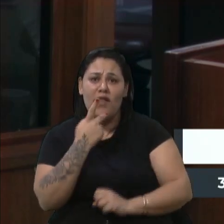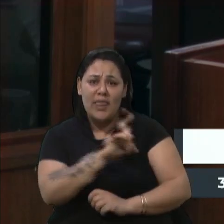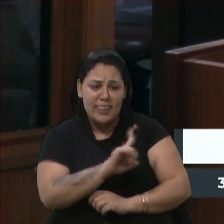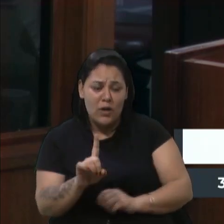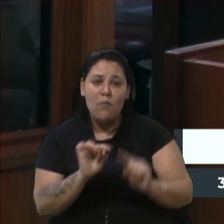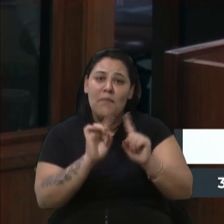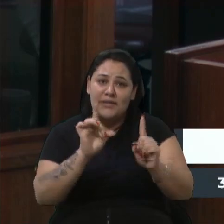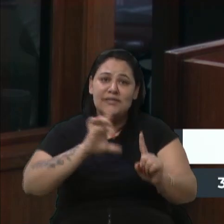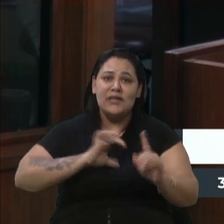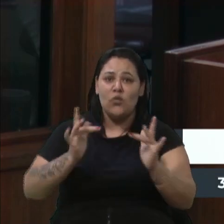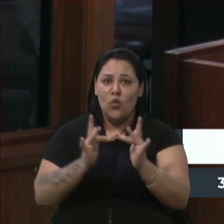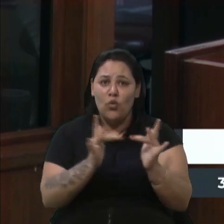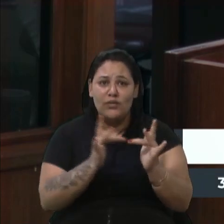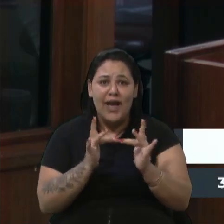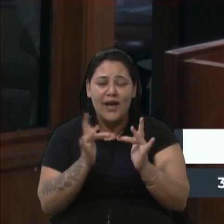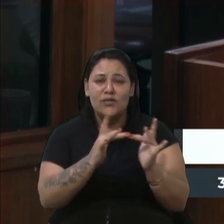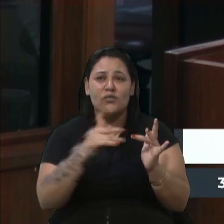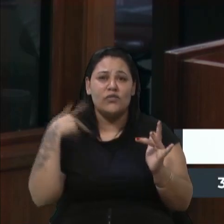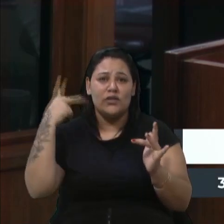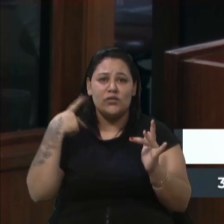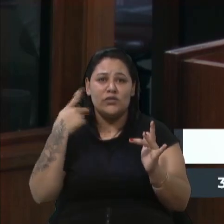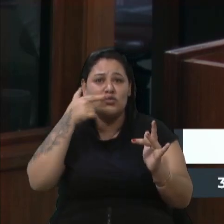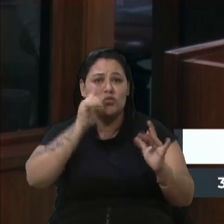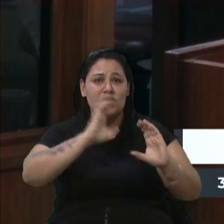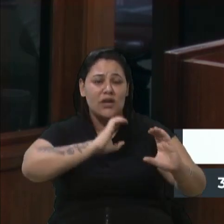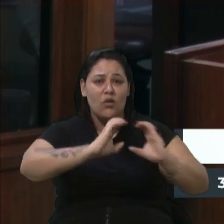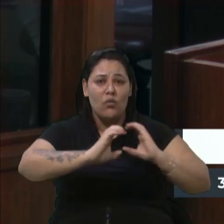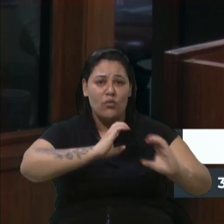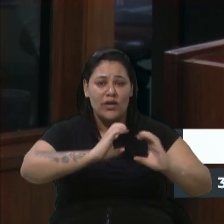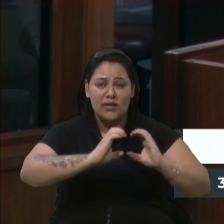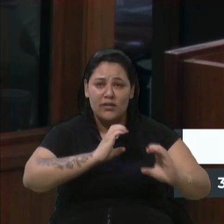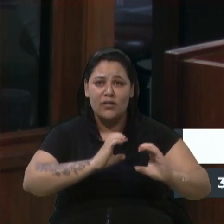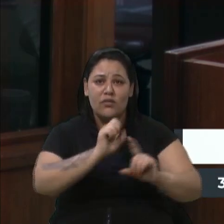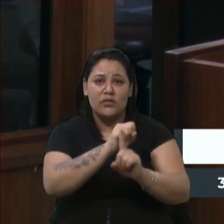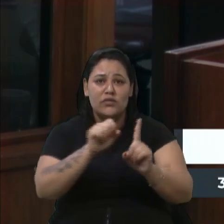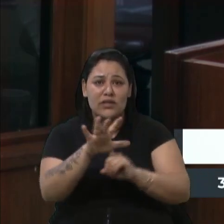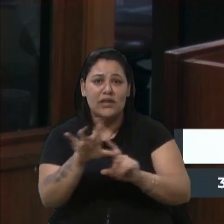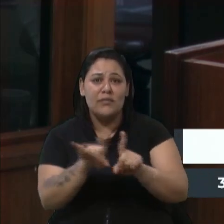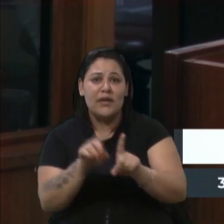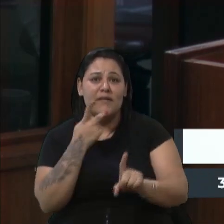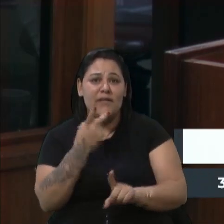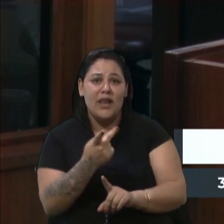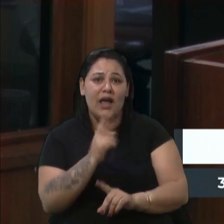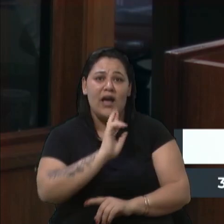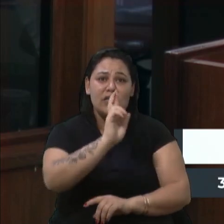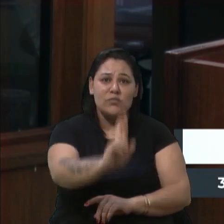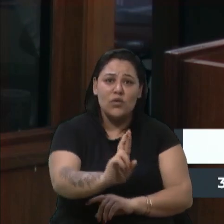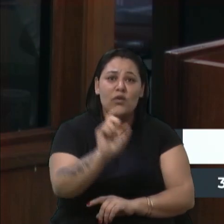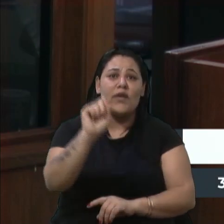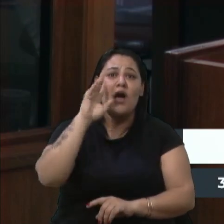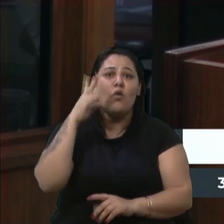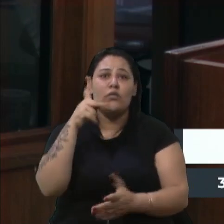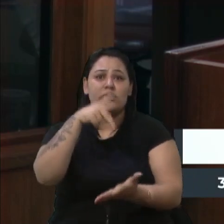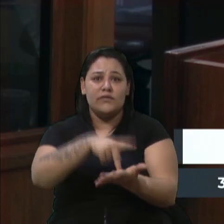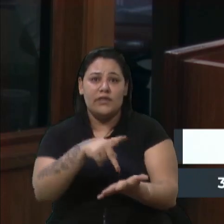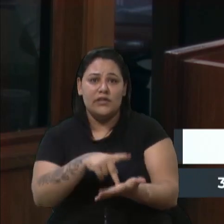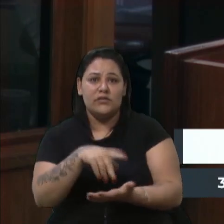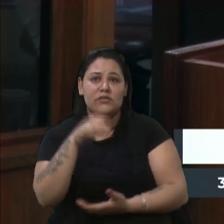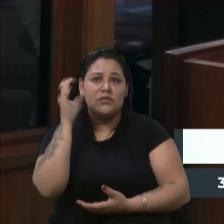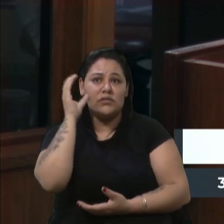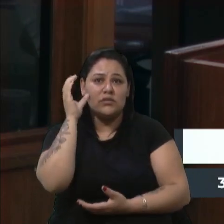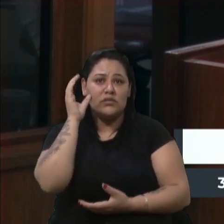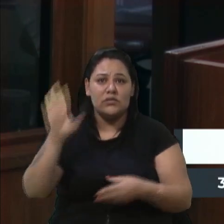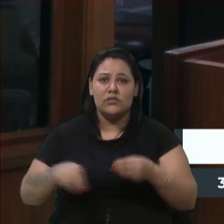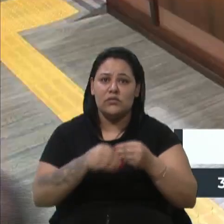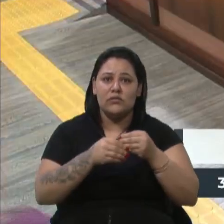vereador, para que a gente possa se comunicar com a sociedade e dizer a ela de fato o que está acontecendo. Cadori, vereador Cadori,